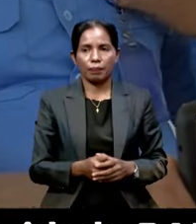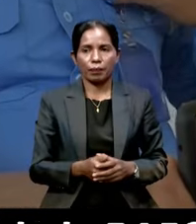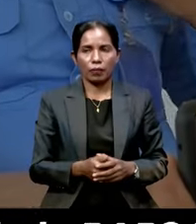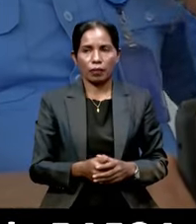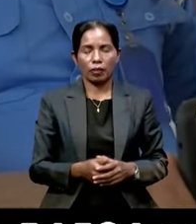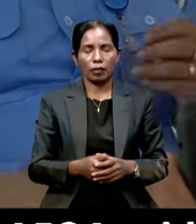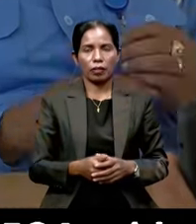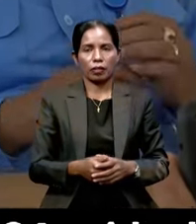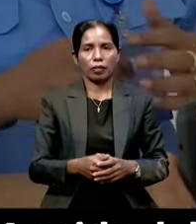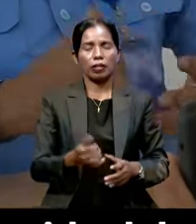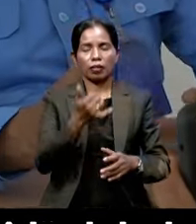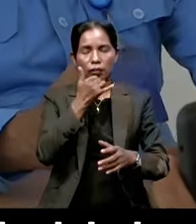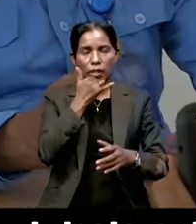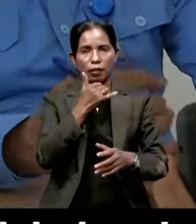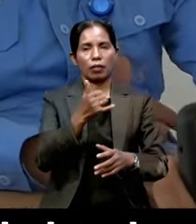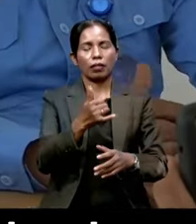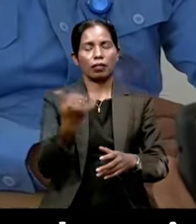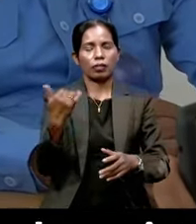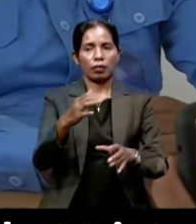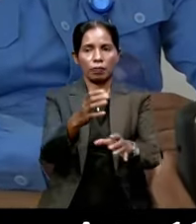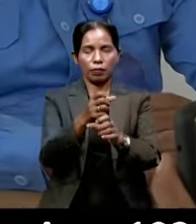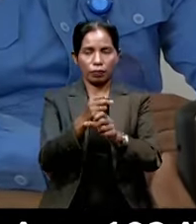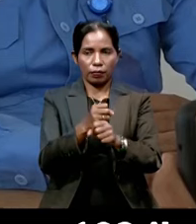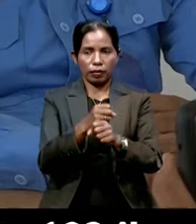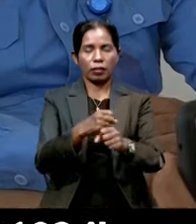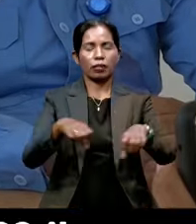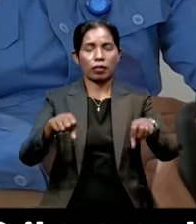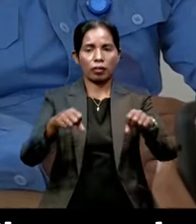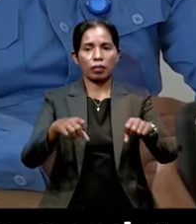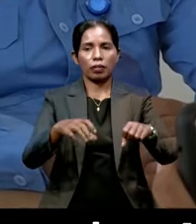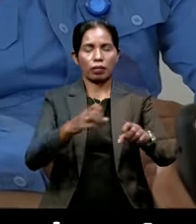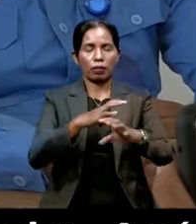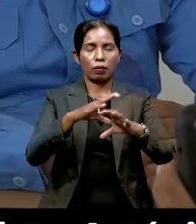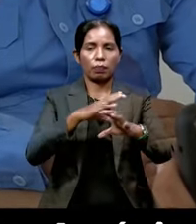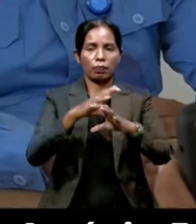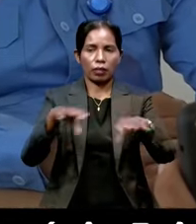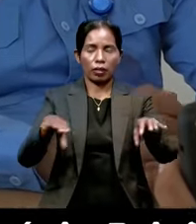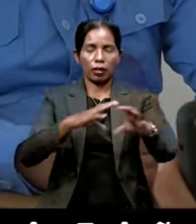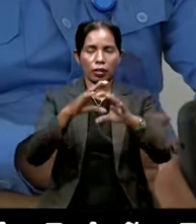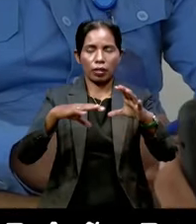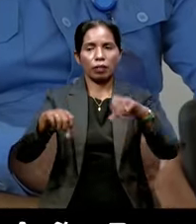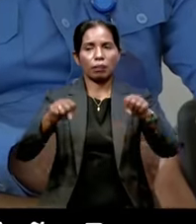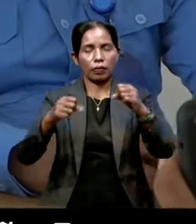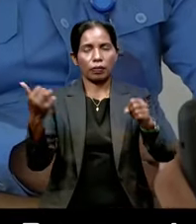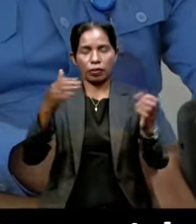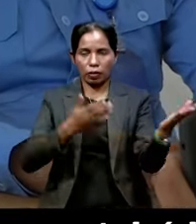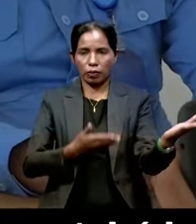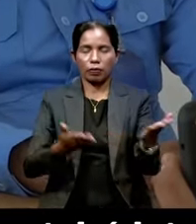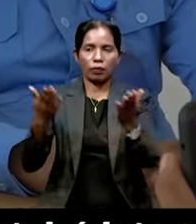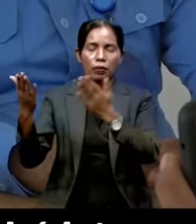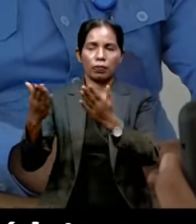e a infração Ruma, Sira Bele Foti Transporte Sira Nen, entrega a viatura Sira Nen, entrega a Bahia Trânsito Sira Nen, para tu